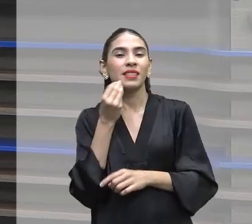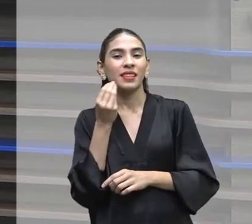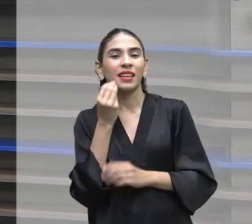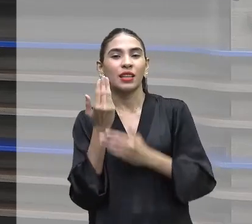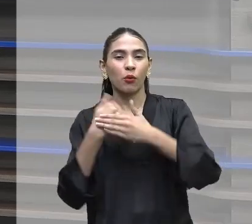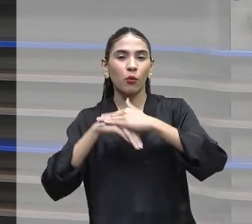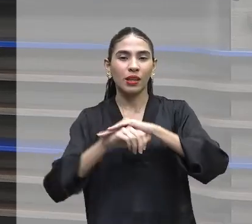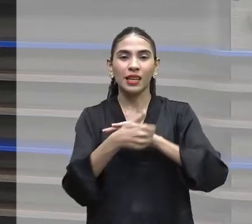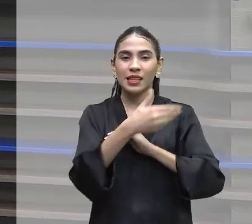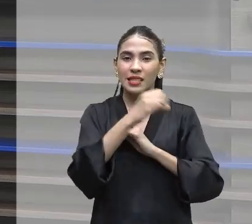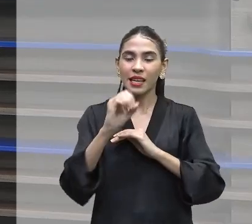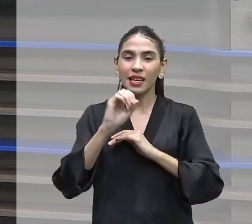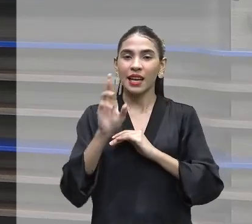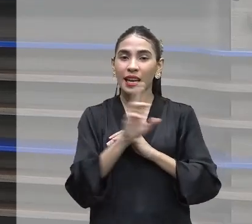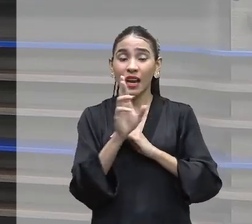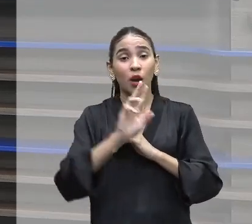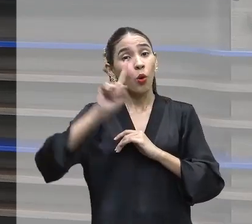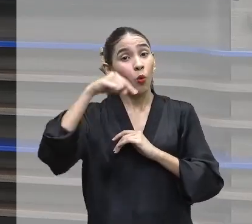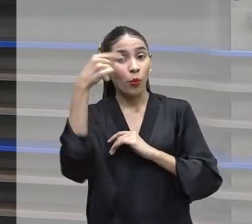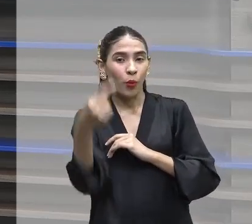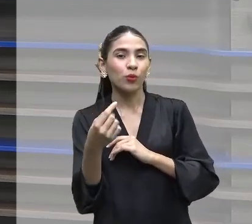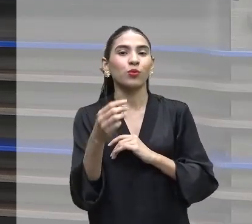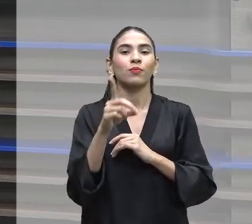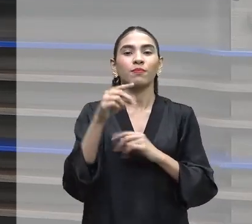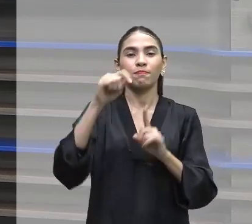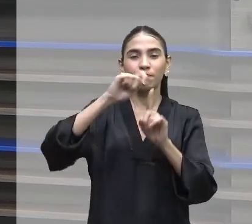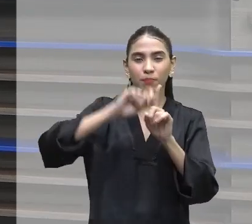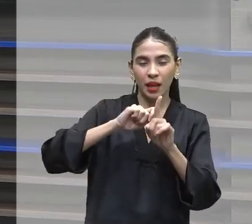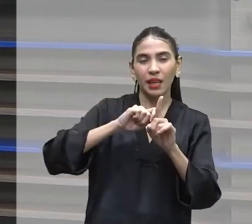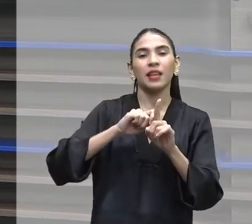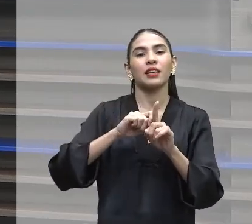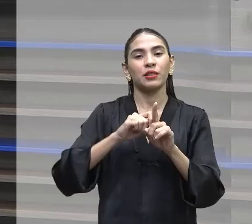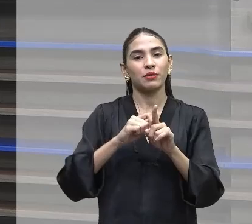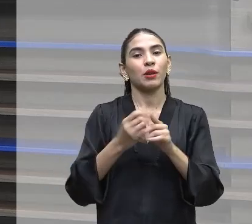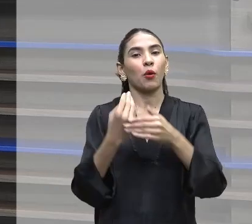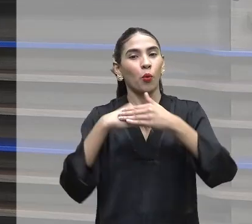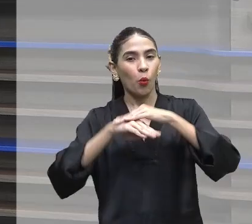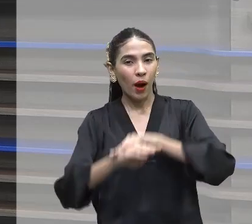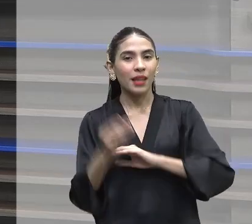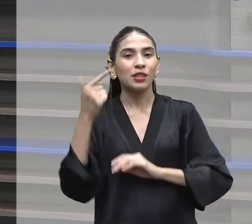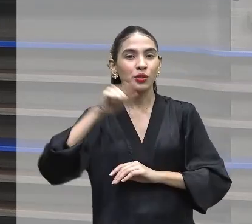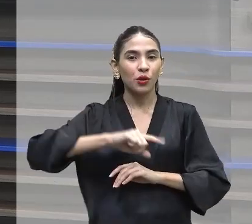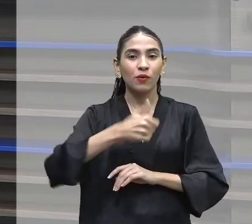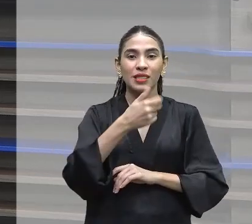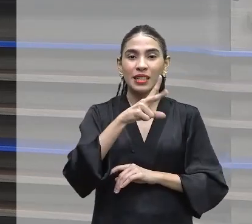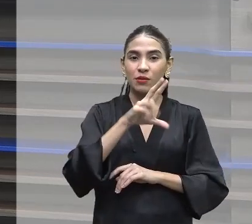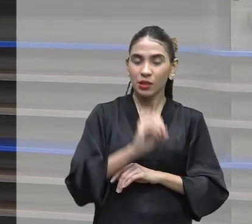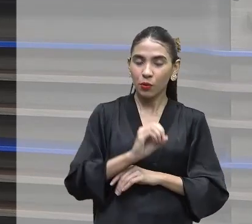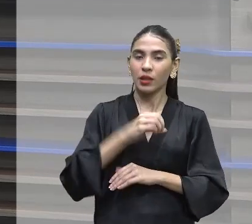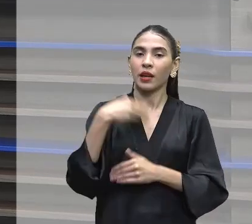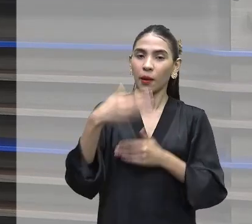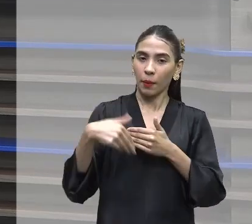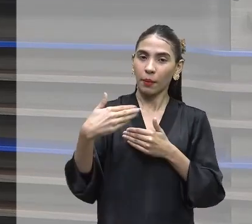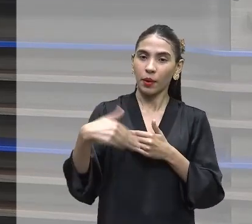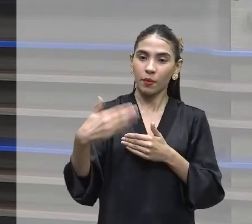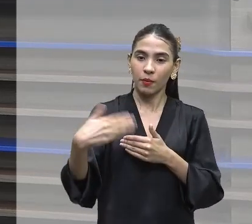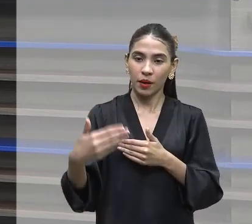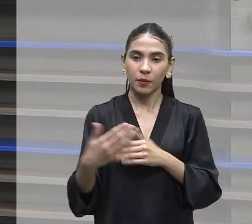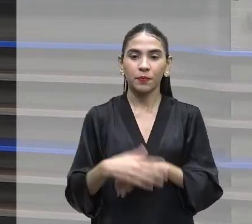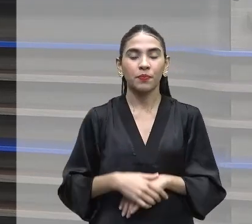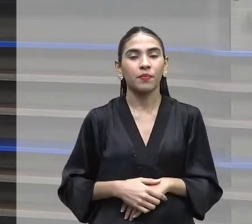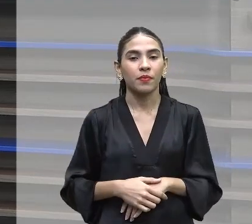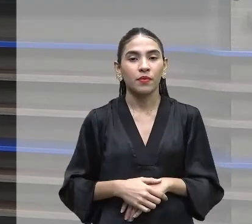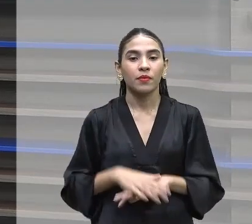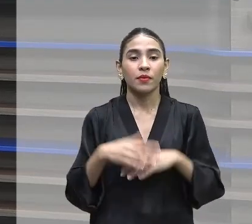R$100. No outro mês você tenta compensar e guardar 150, por exemplo, e assim por diante. A gente tem